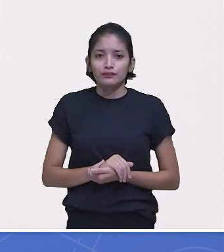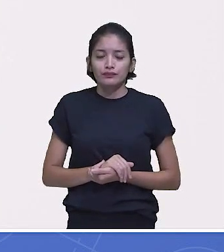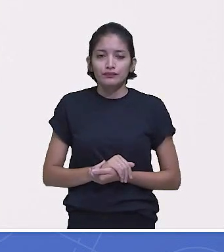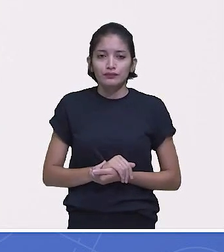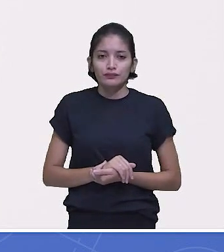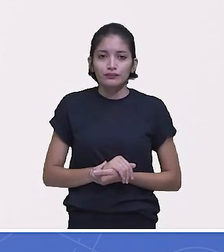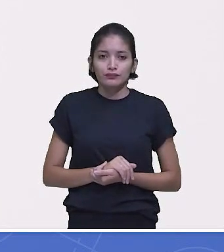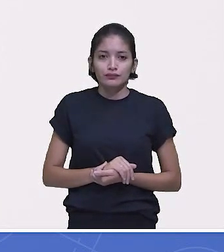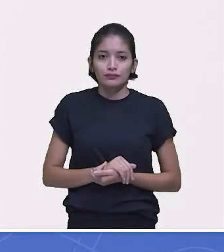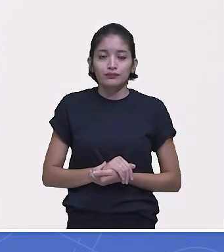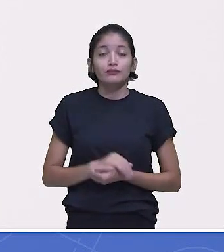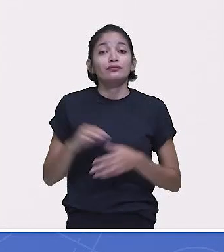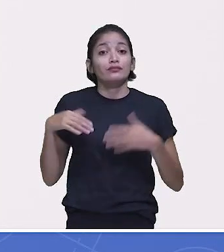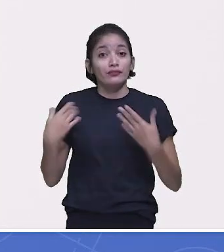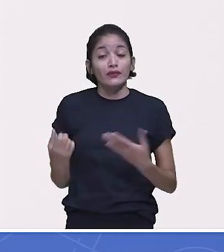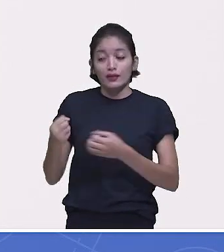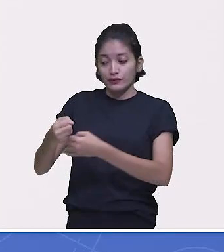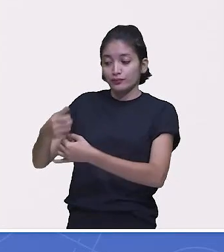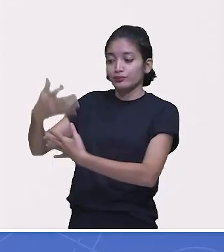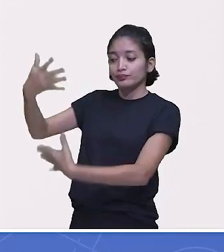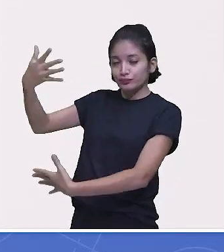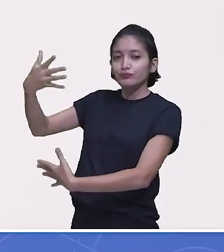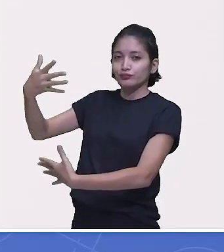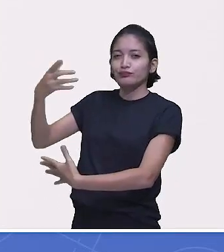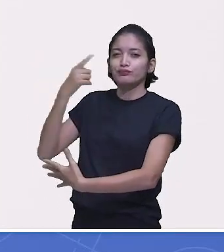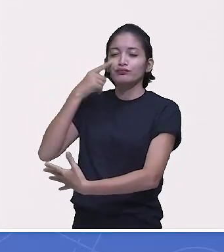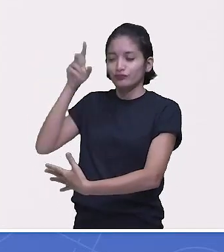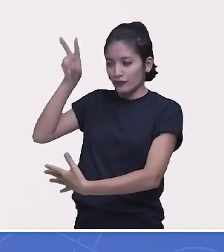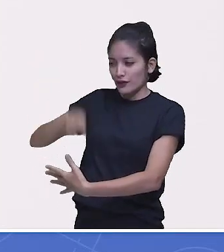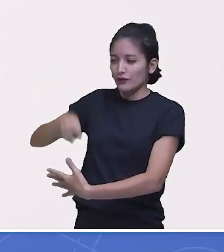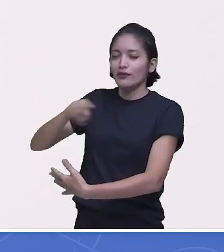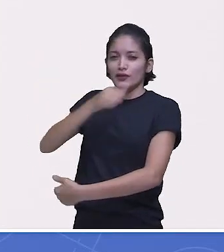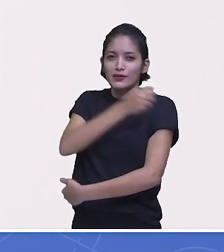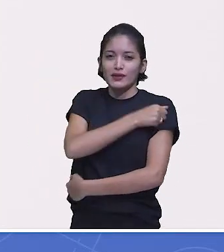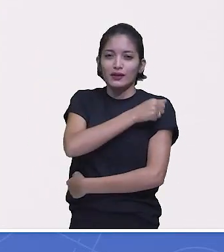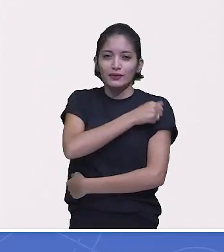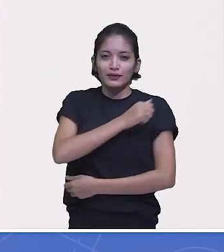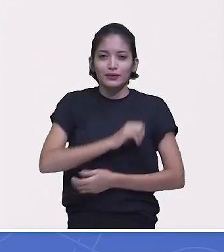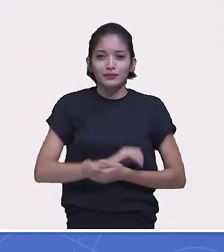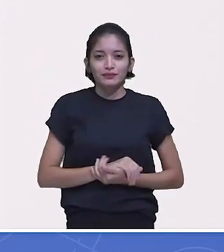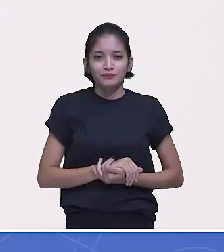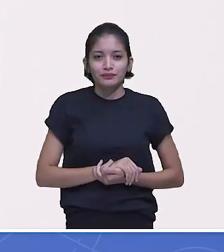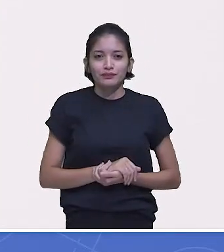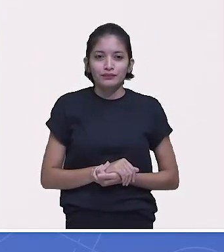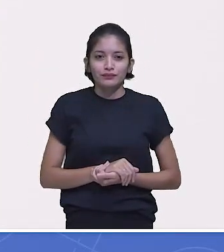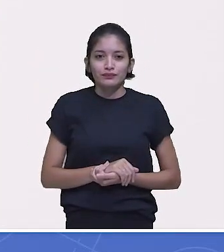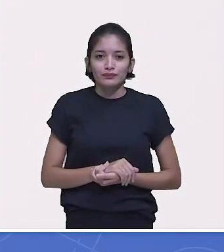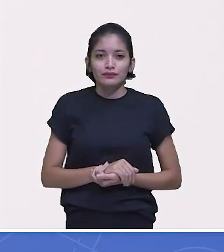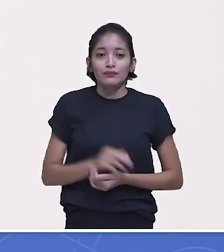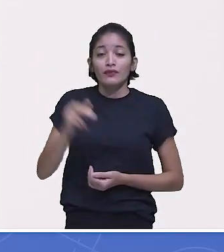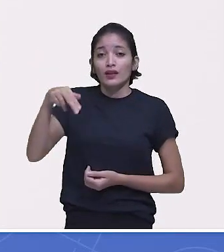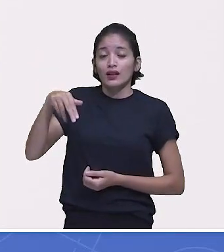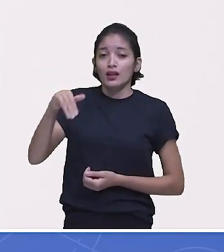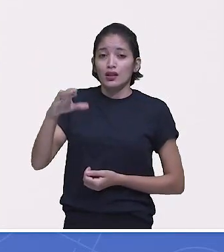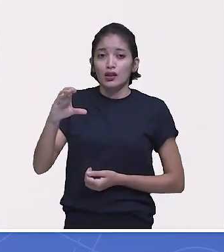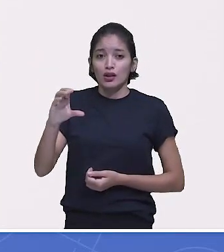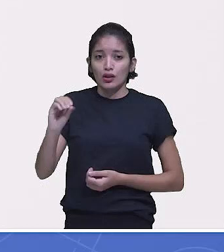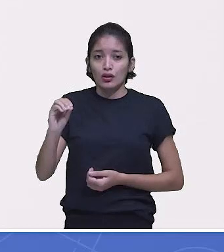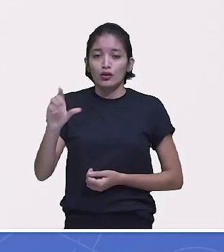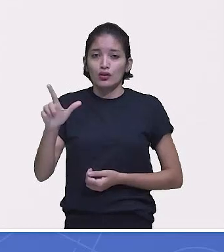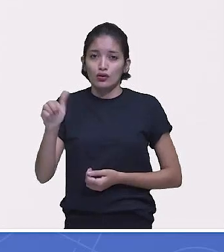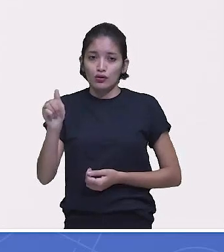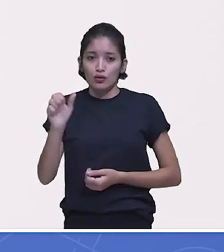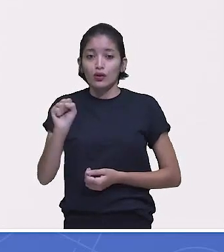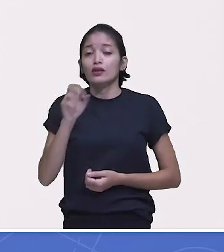Bom, o chat aí, vamos aí vislumbrar nossos alunos. Vamos lá? Olha aqui,